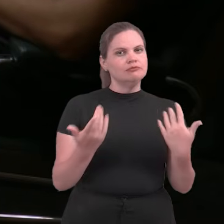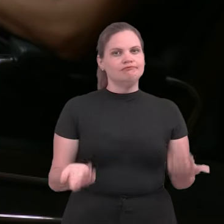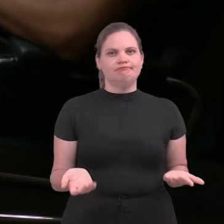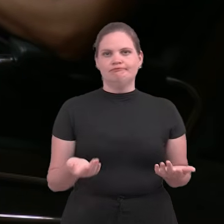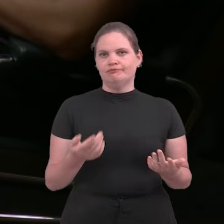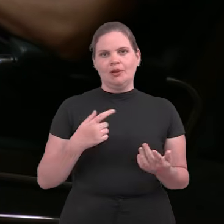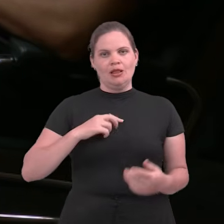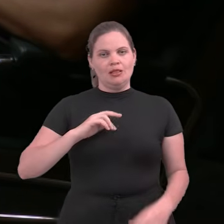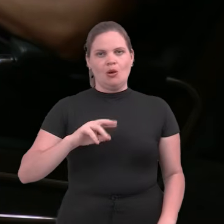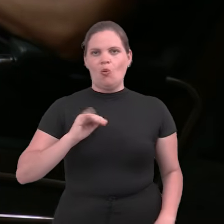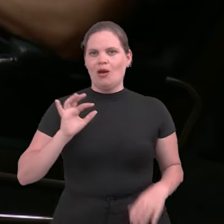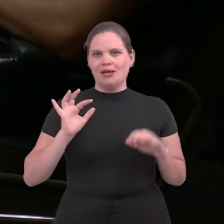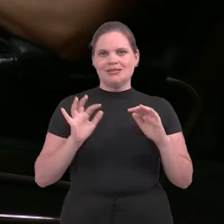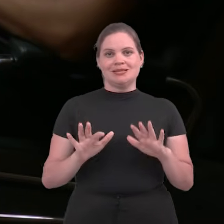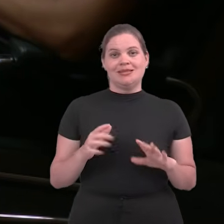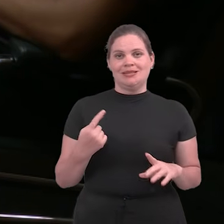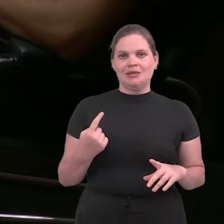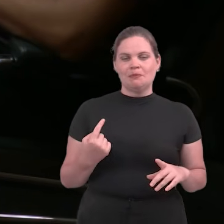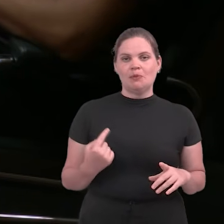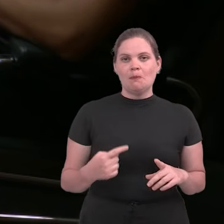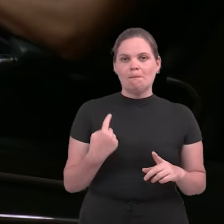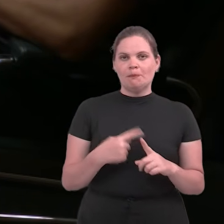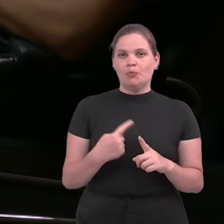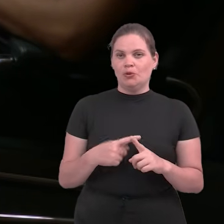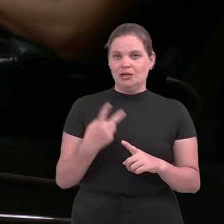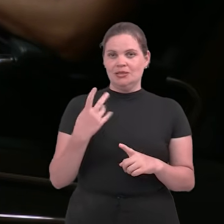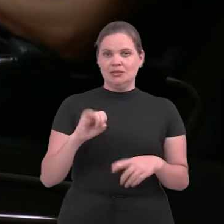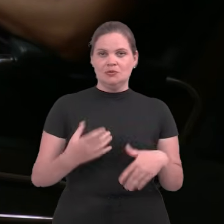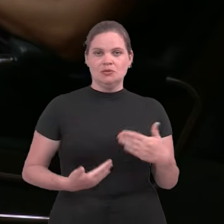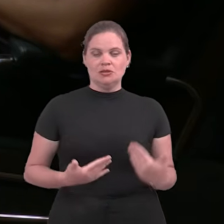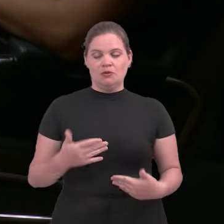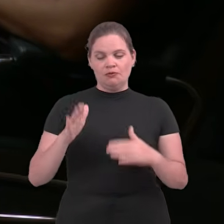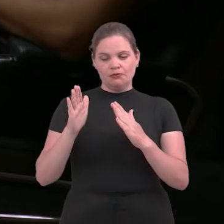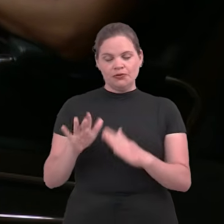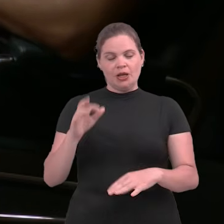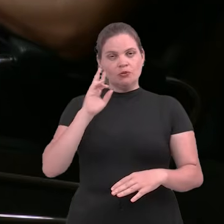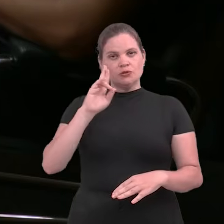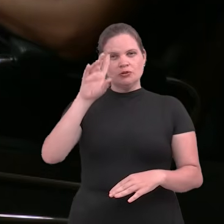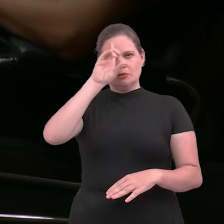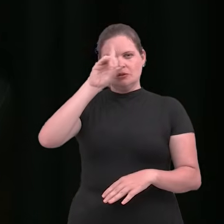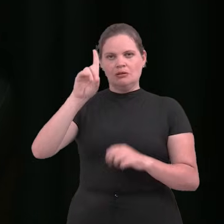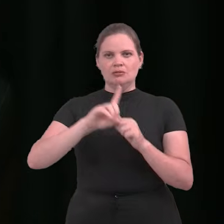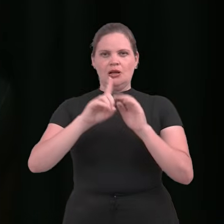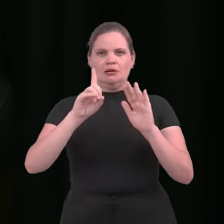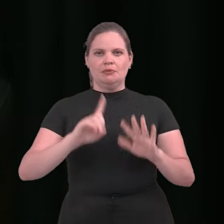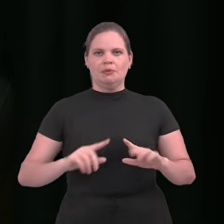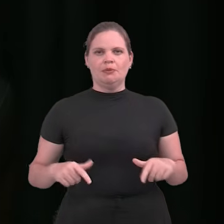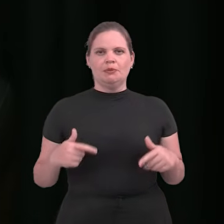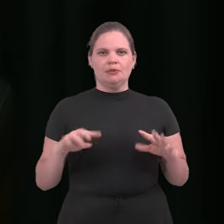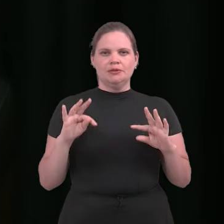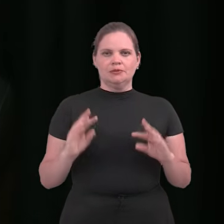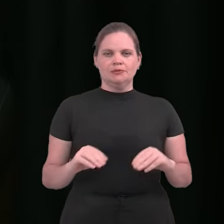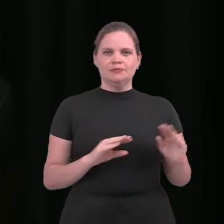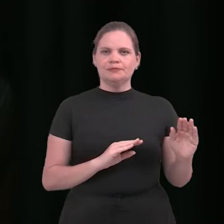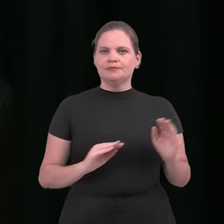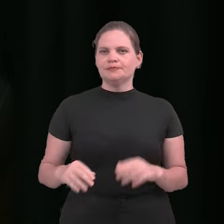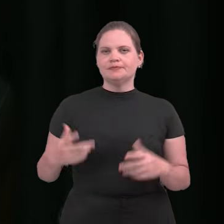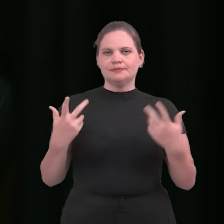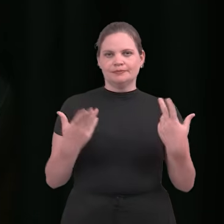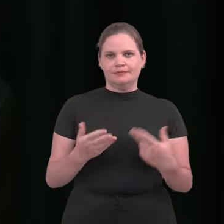não têm sido assim. Os irmãos têm sido fiéis ao Senhor e Deus tem operado, né, irmão José? Deus tem operado. Dentro disso aqui que o Luiz